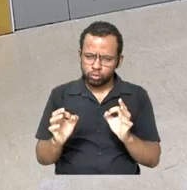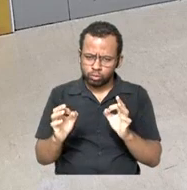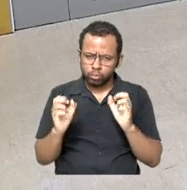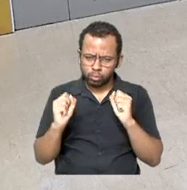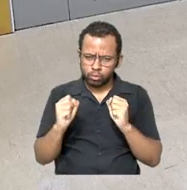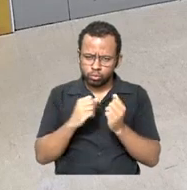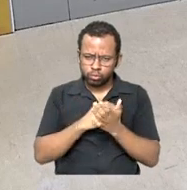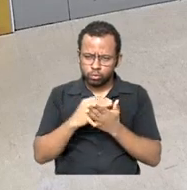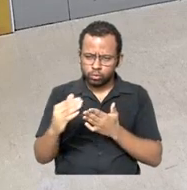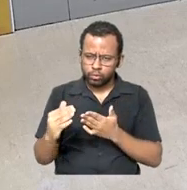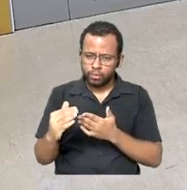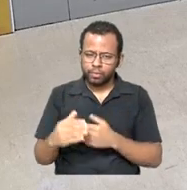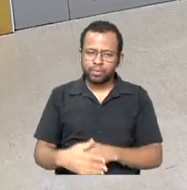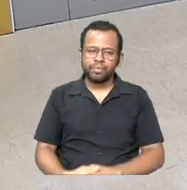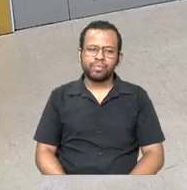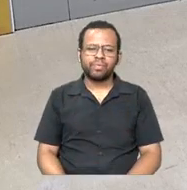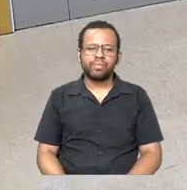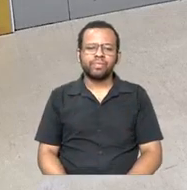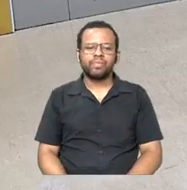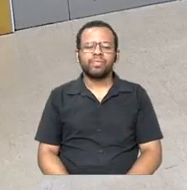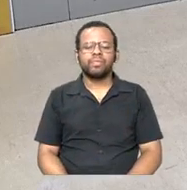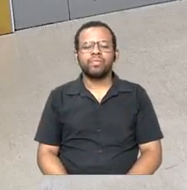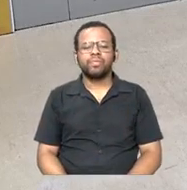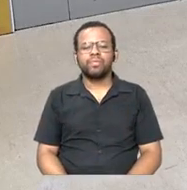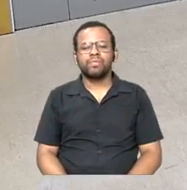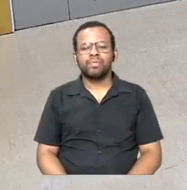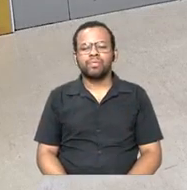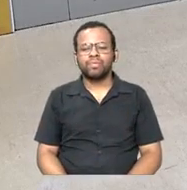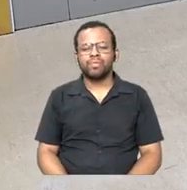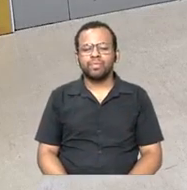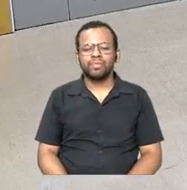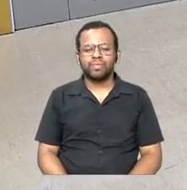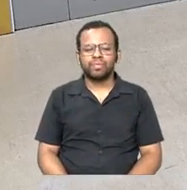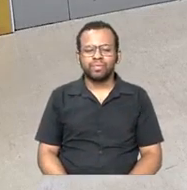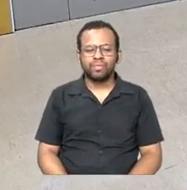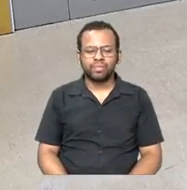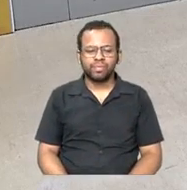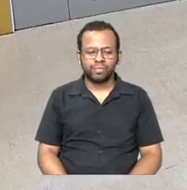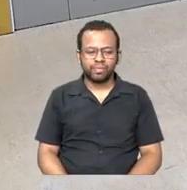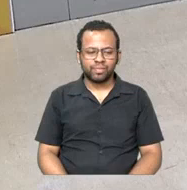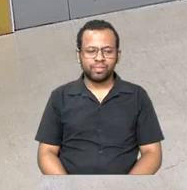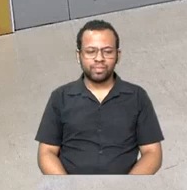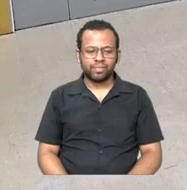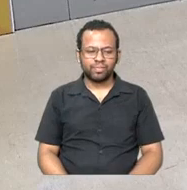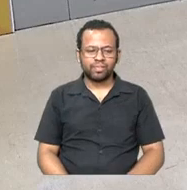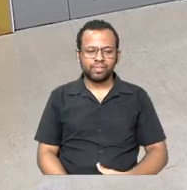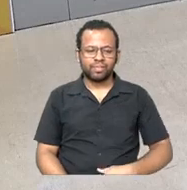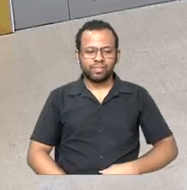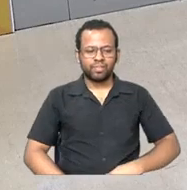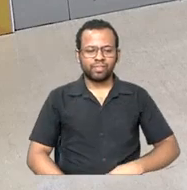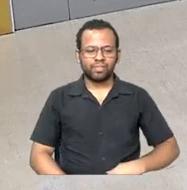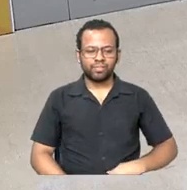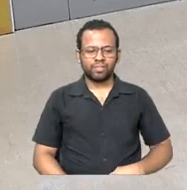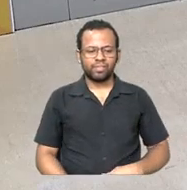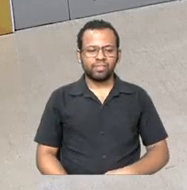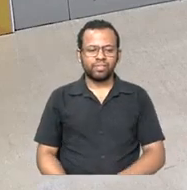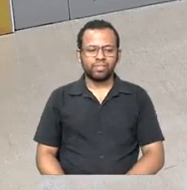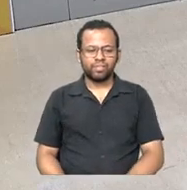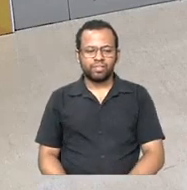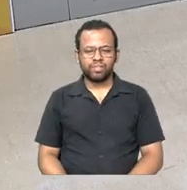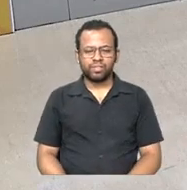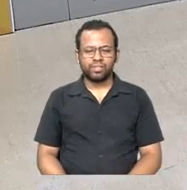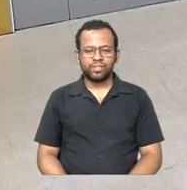meninas vamos que vamos E é isso que é isso olha só